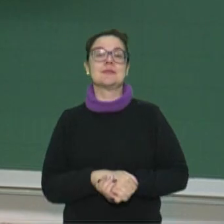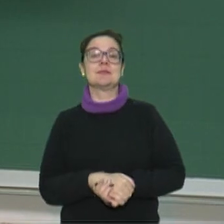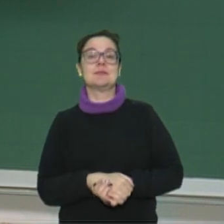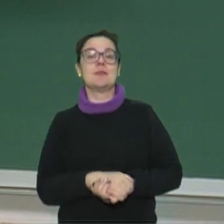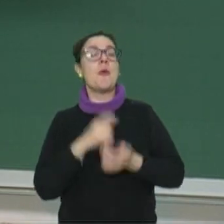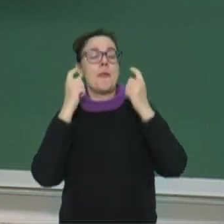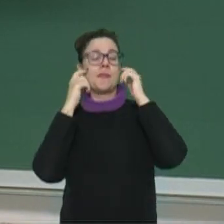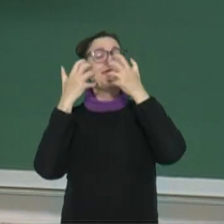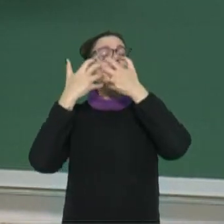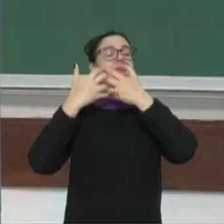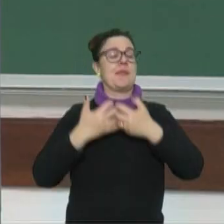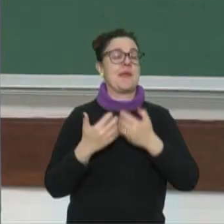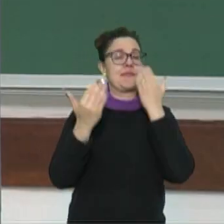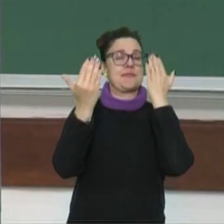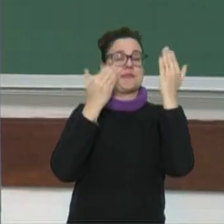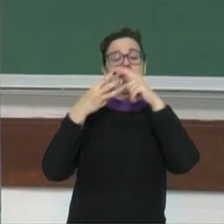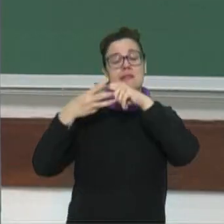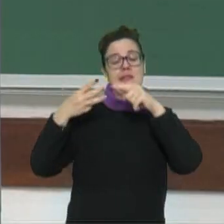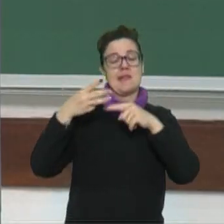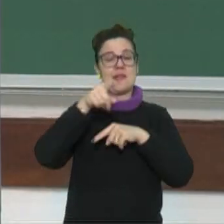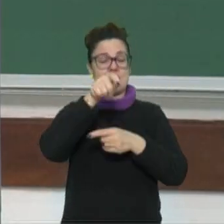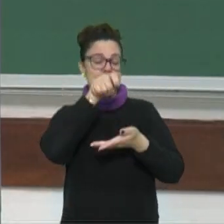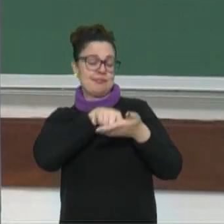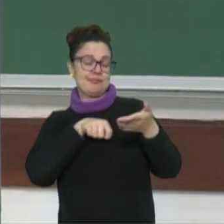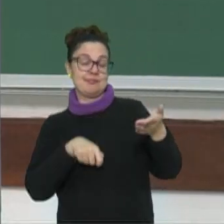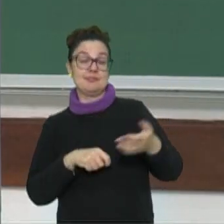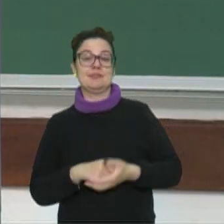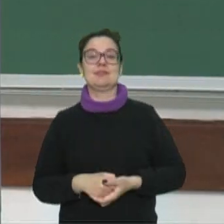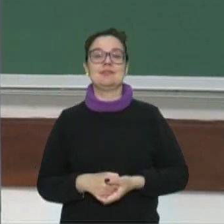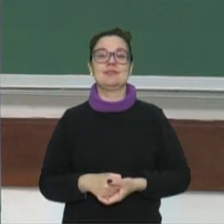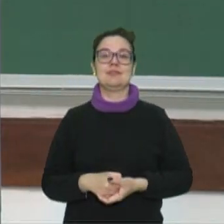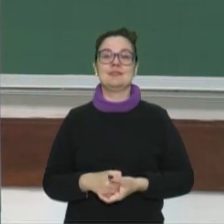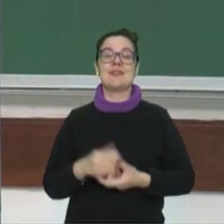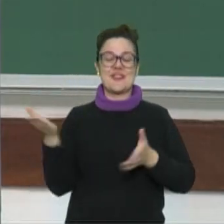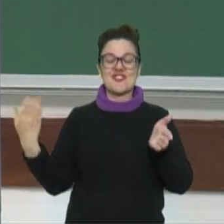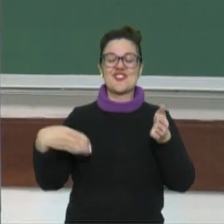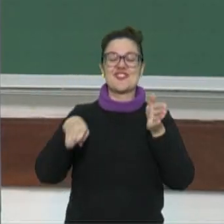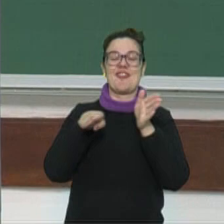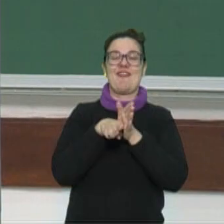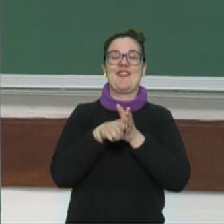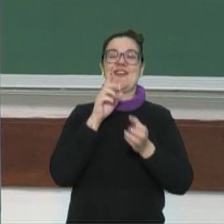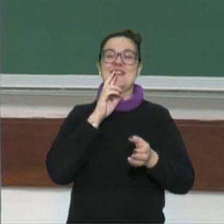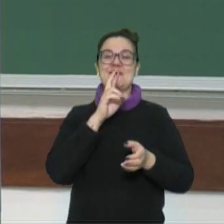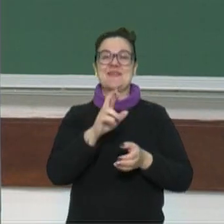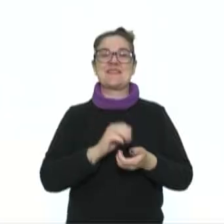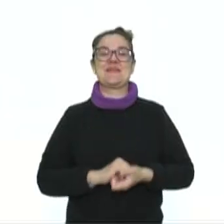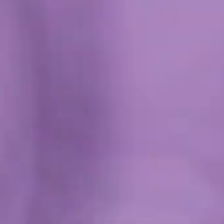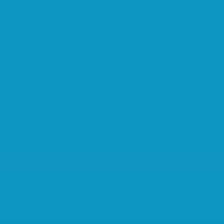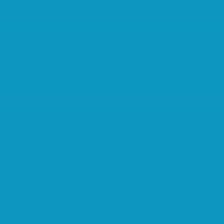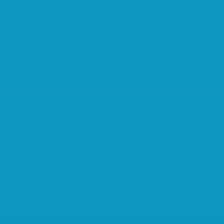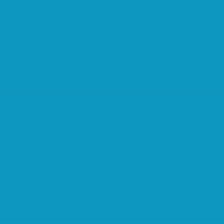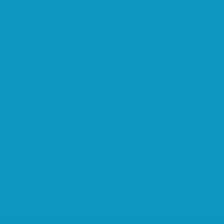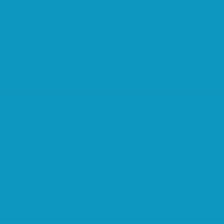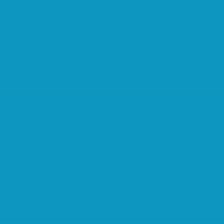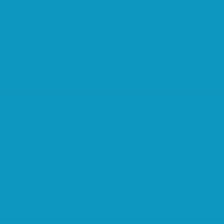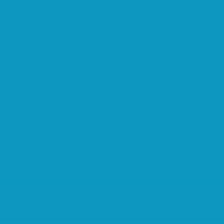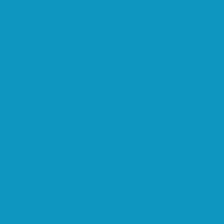Pensem, analisem, são 3 motivos que vocês têm que citar para mim. Já retornamos com a resposta.